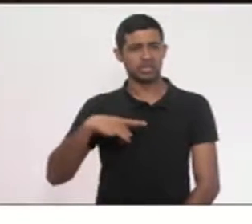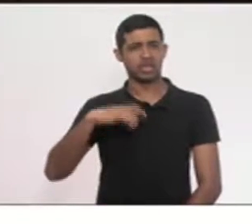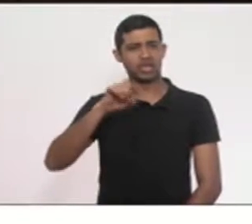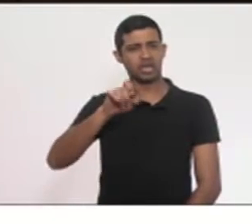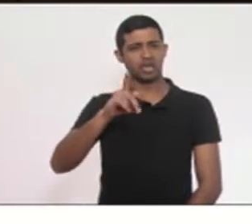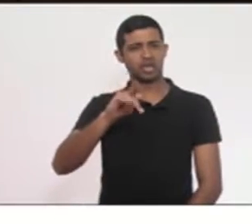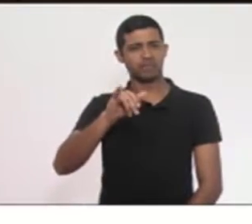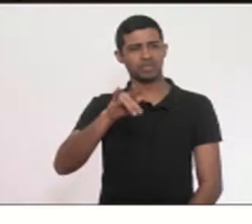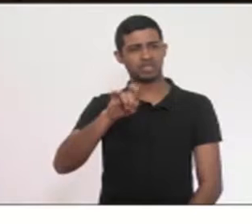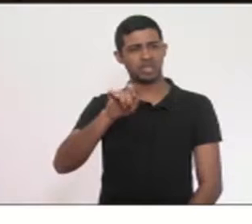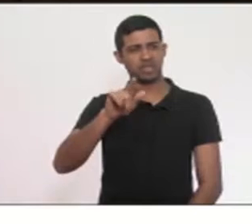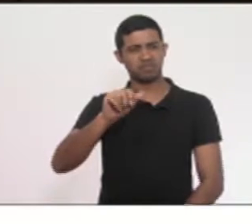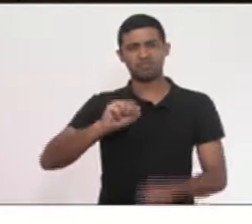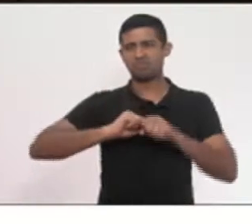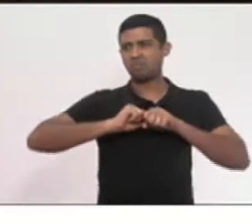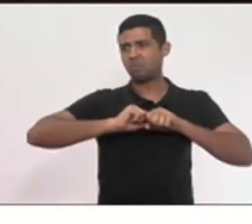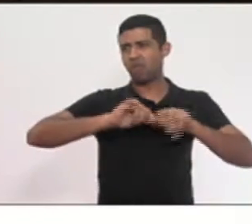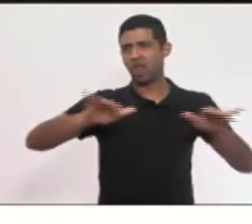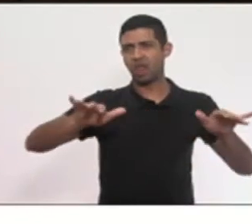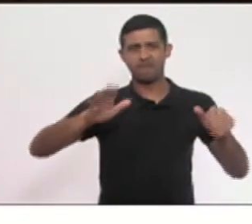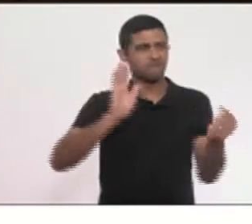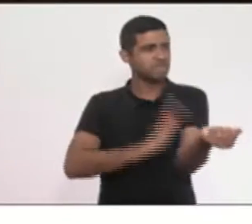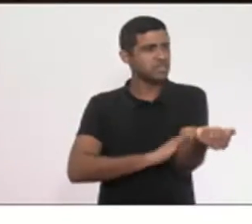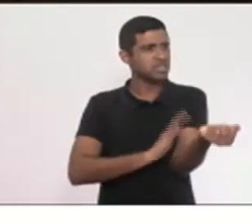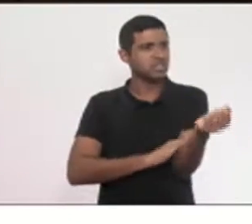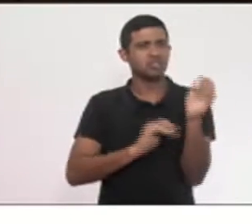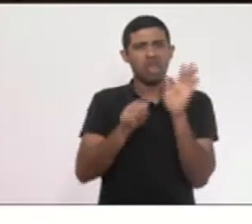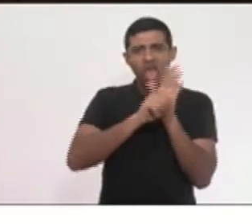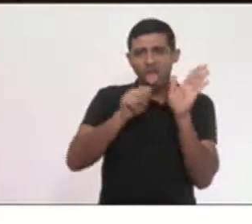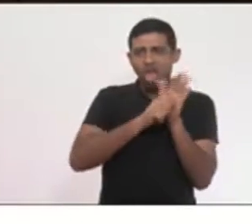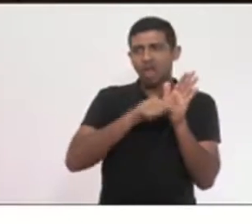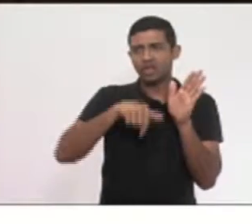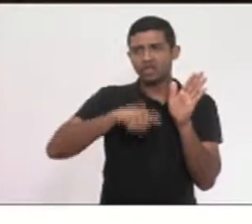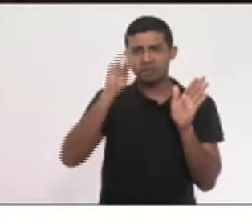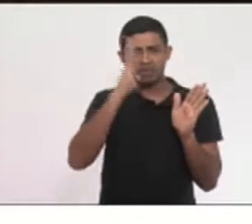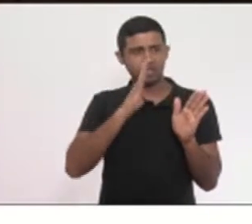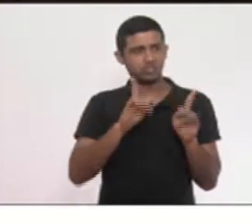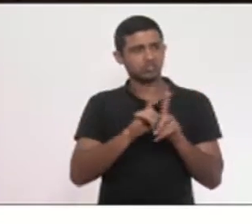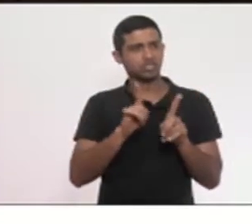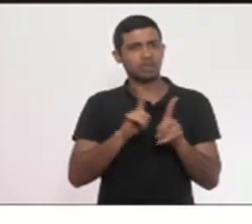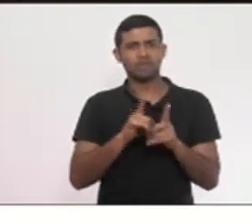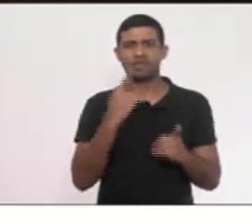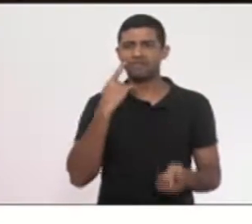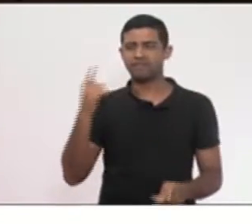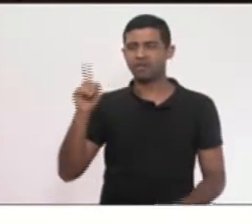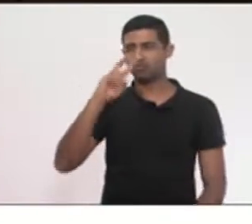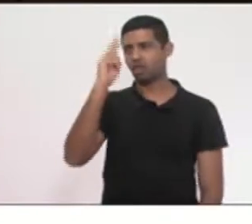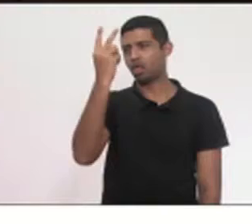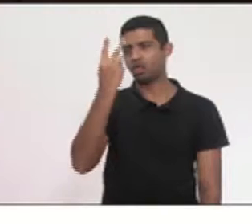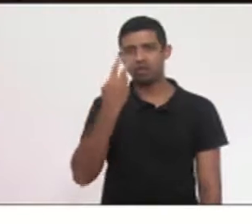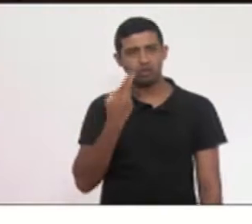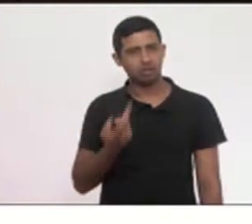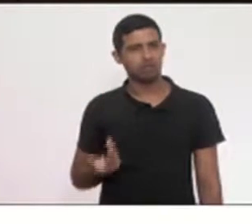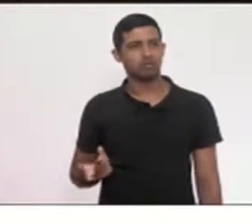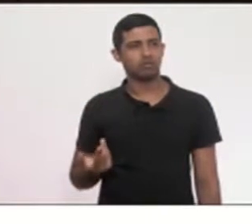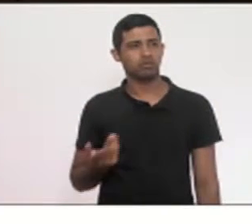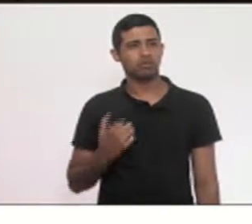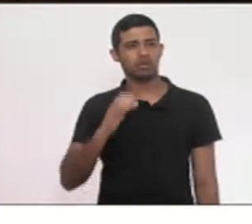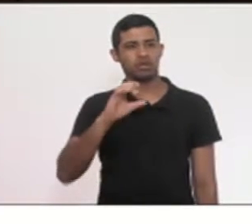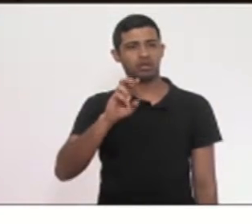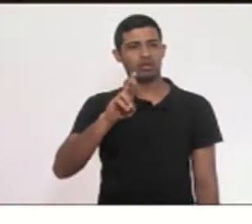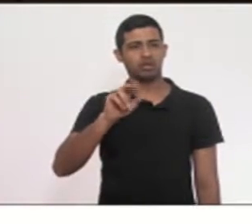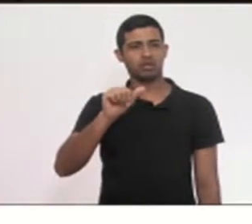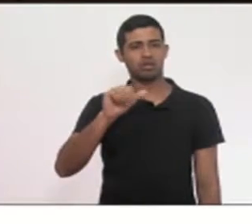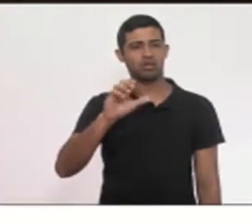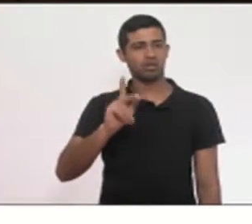no Brasil e nega a gravidade do problema do consumo de álcool. E sim, o crack é um problema,